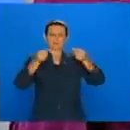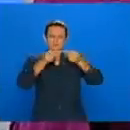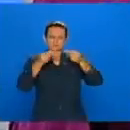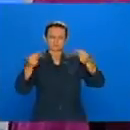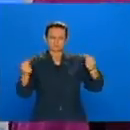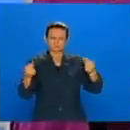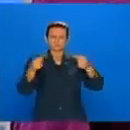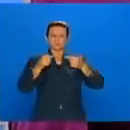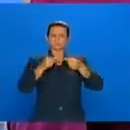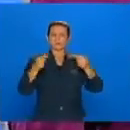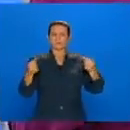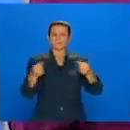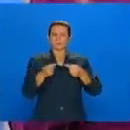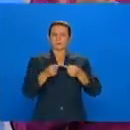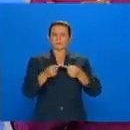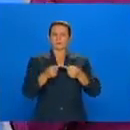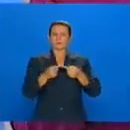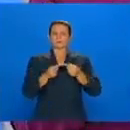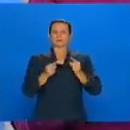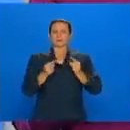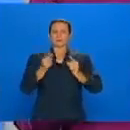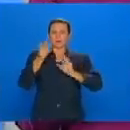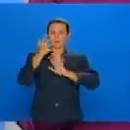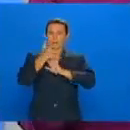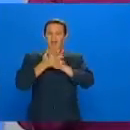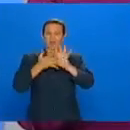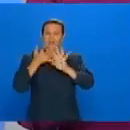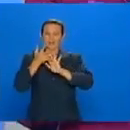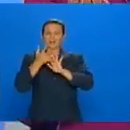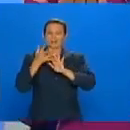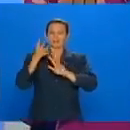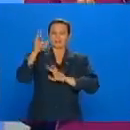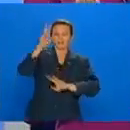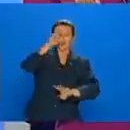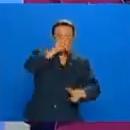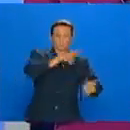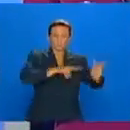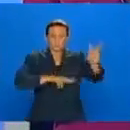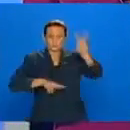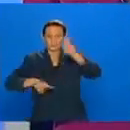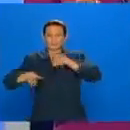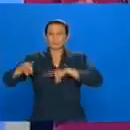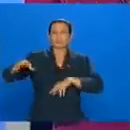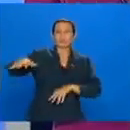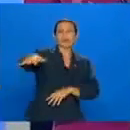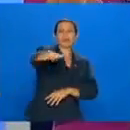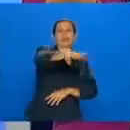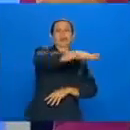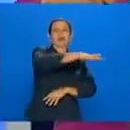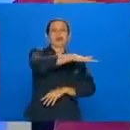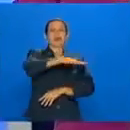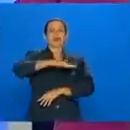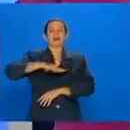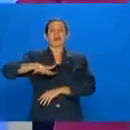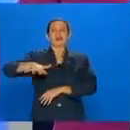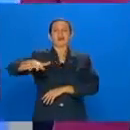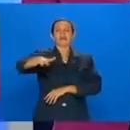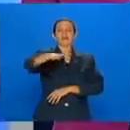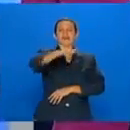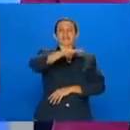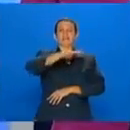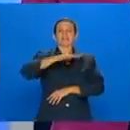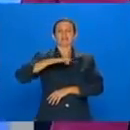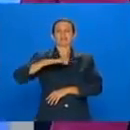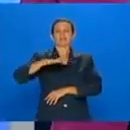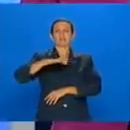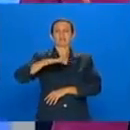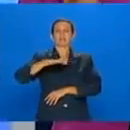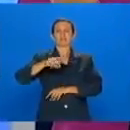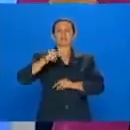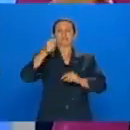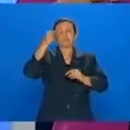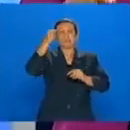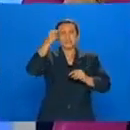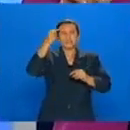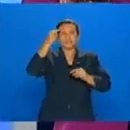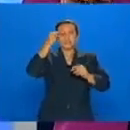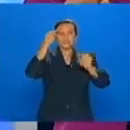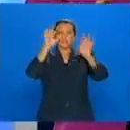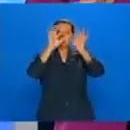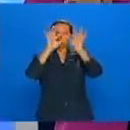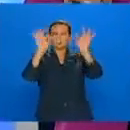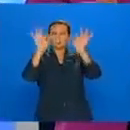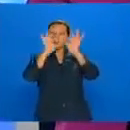língua é espaço visual, a implicação que se coloca está diretamente ligada à construção gramatical e